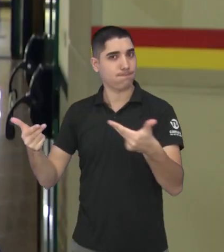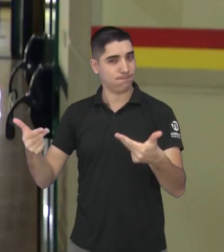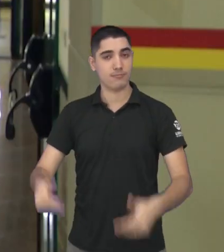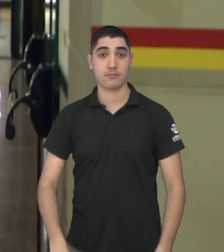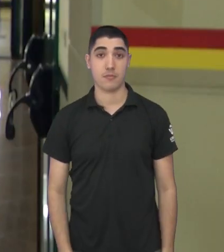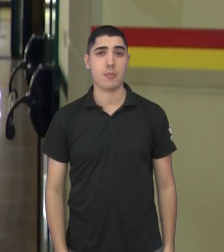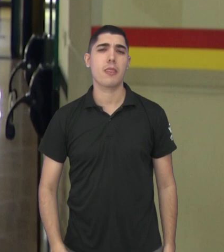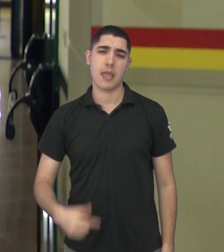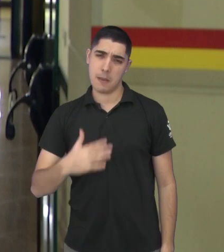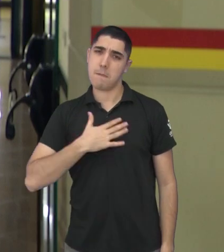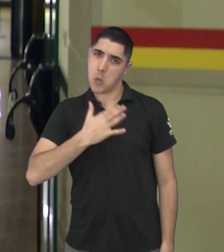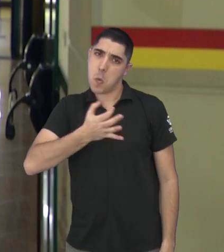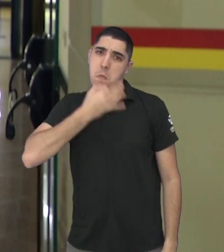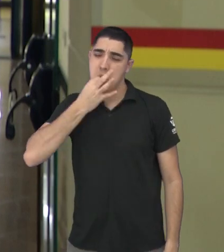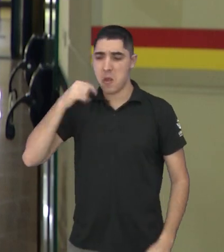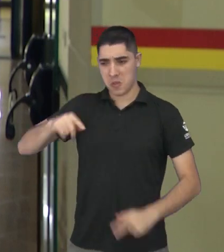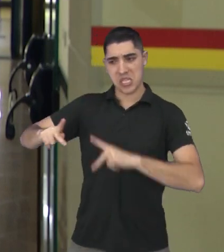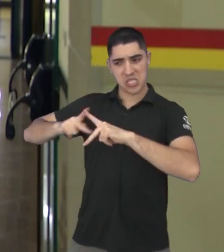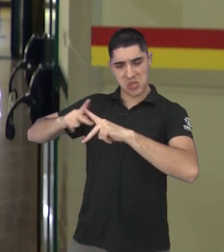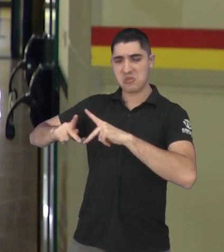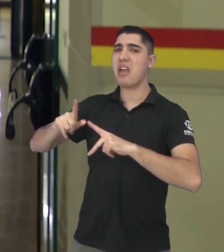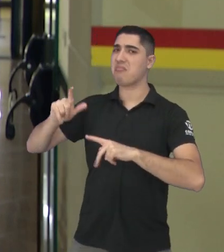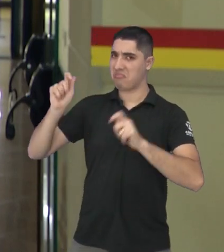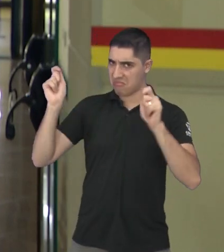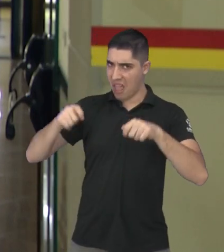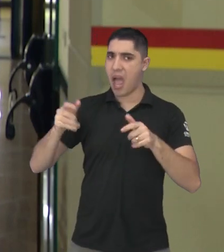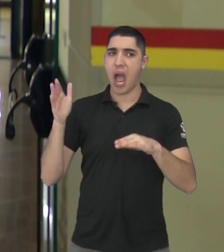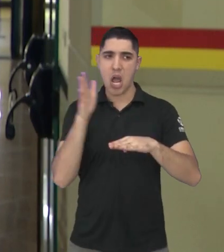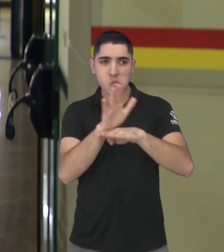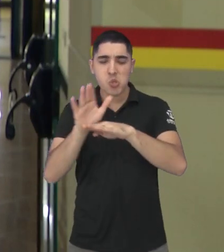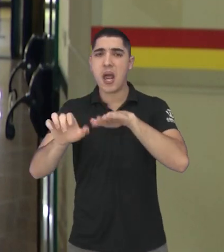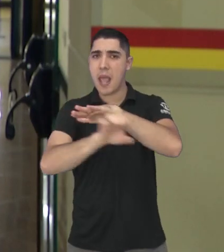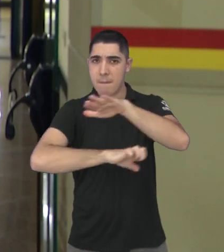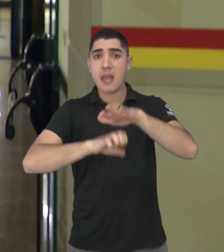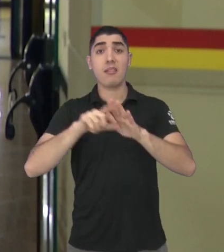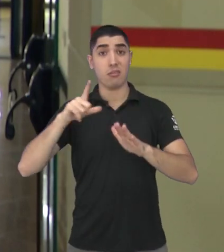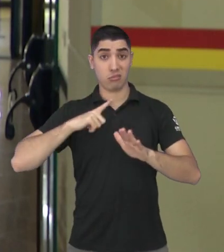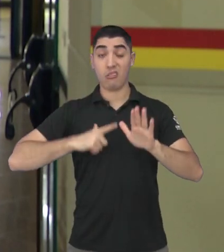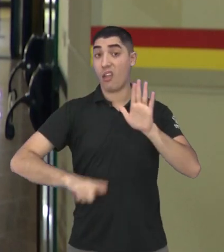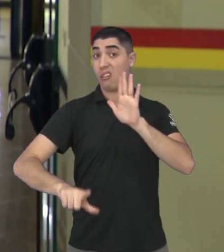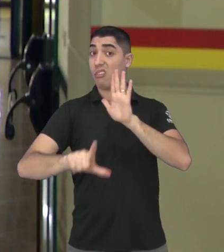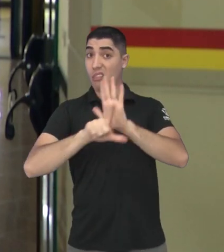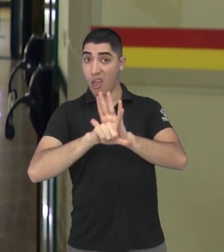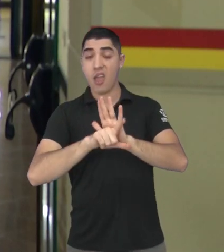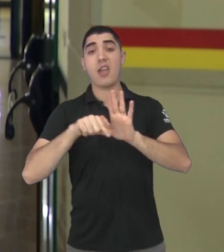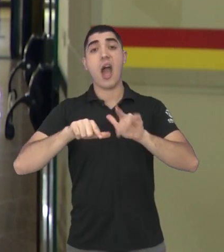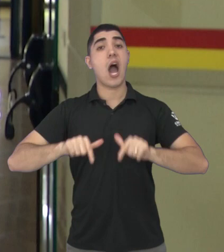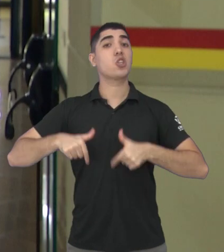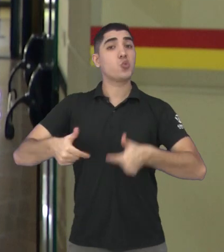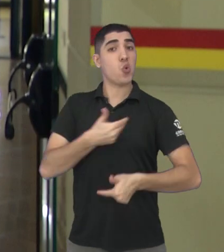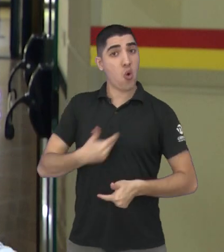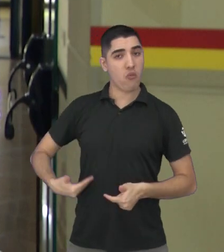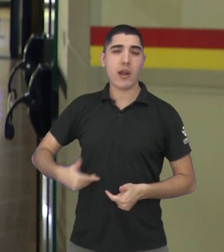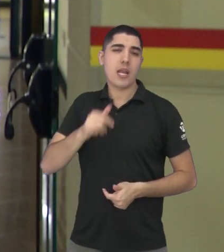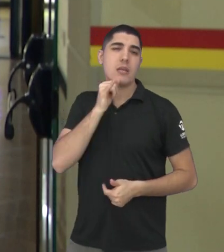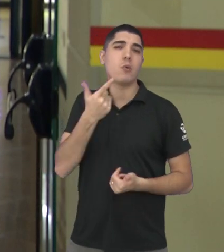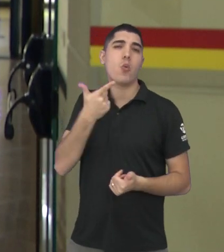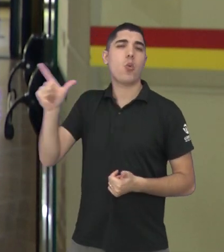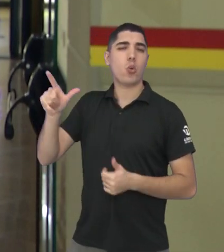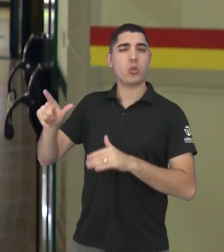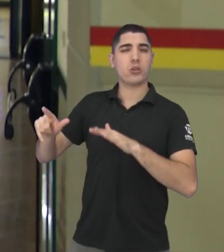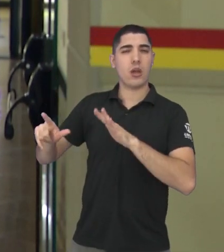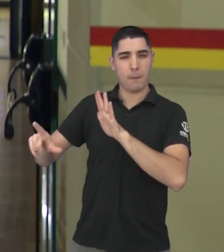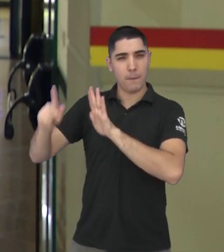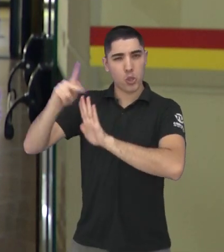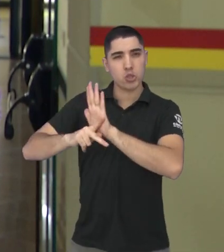acredito que o nosso município colabora muito para isso nós temos políticas públicas como como por exemplo qualifica São José